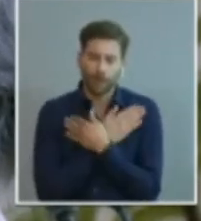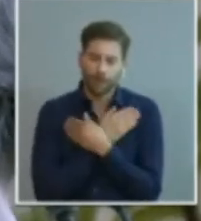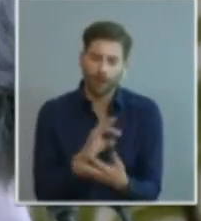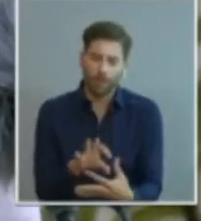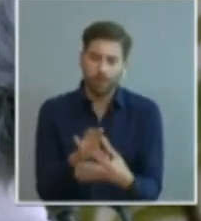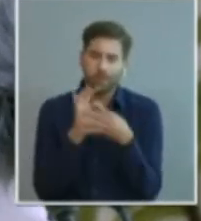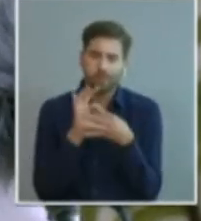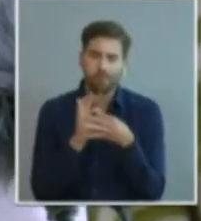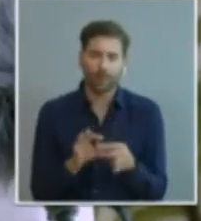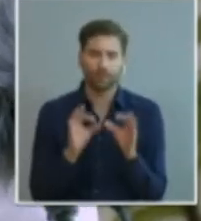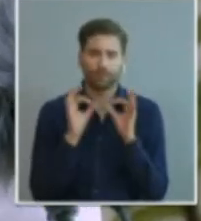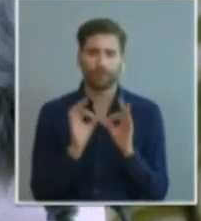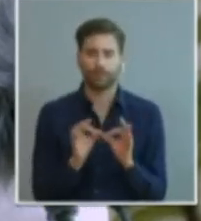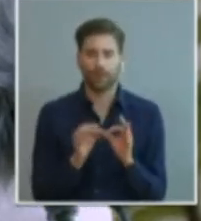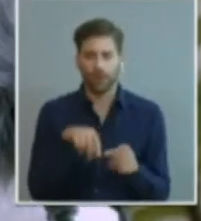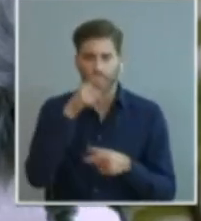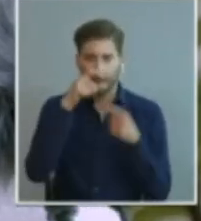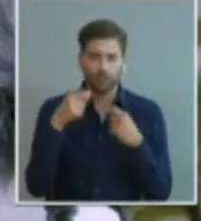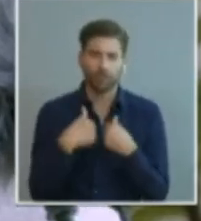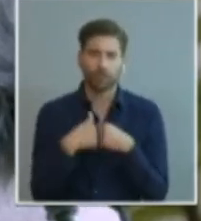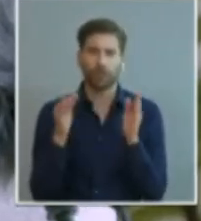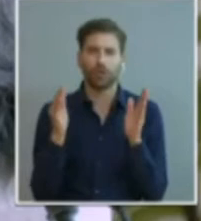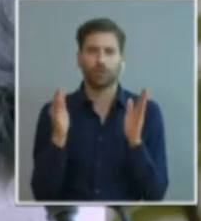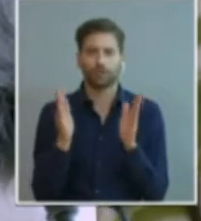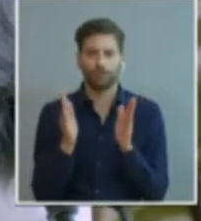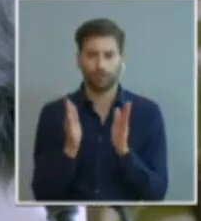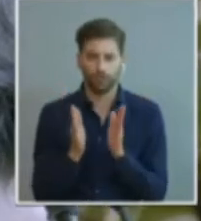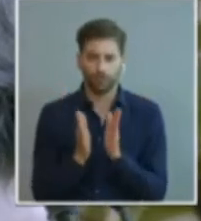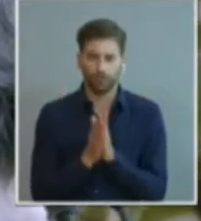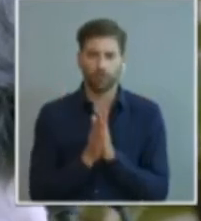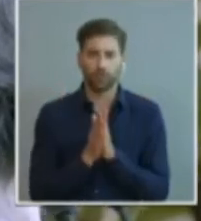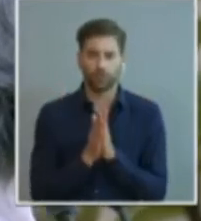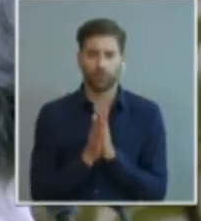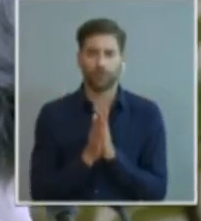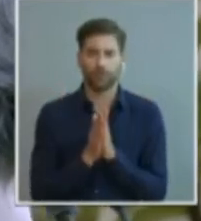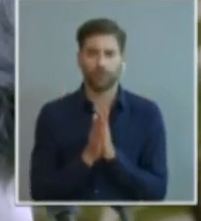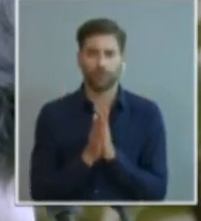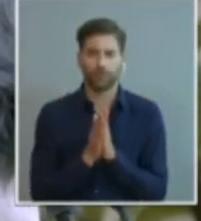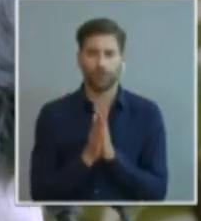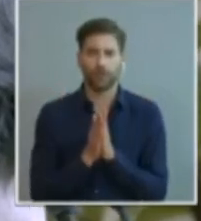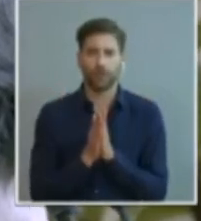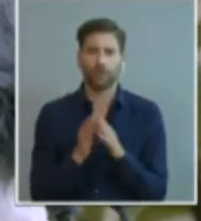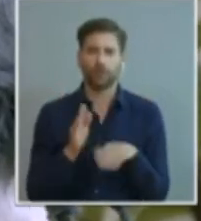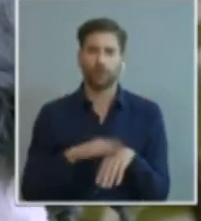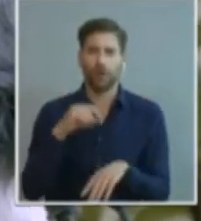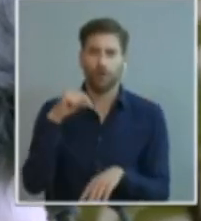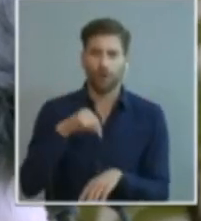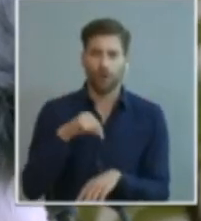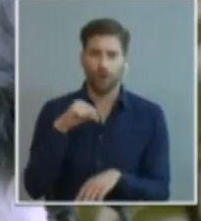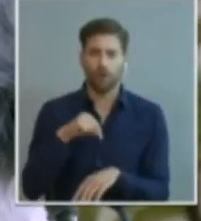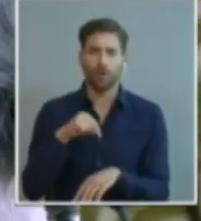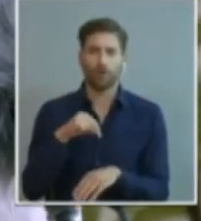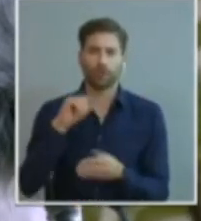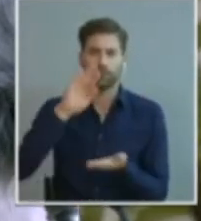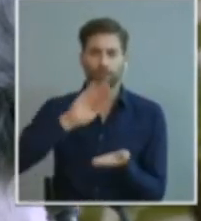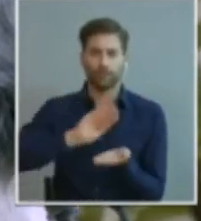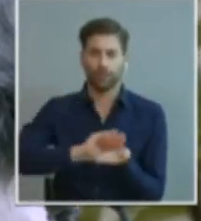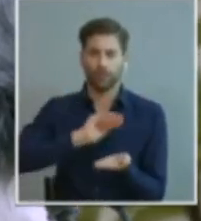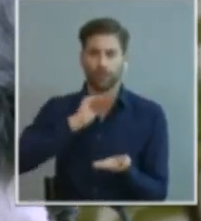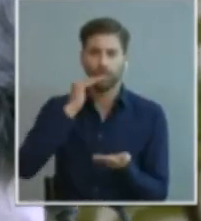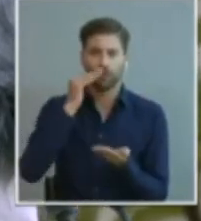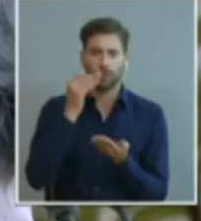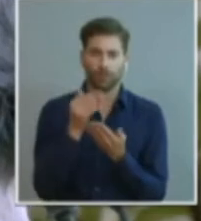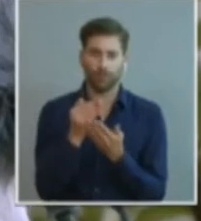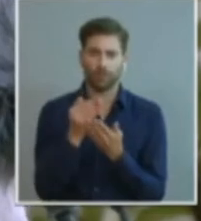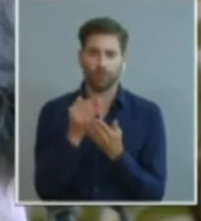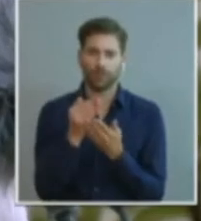a todos os missionários do Preciosíssimo Sangue, hoje, pelo aniversário da fundação